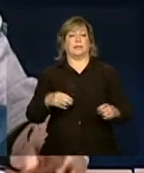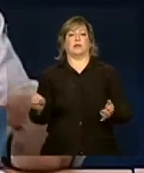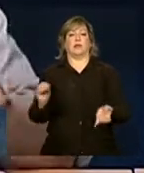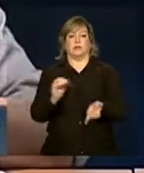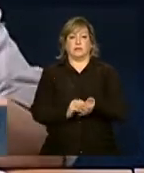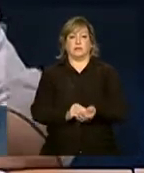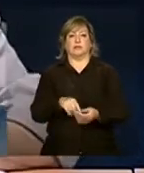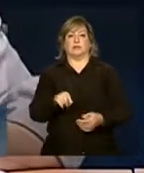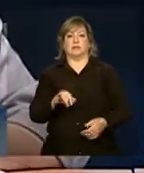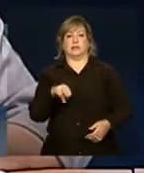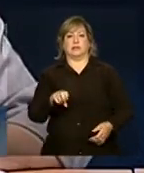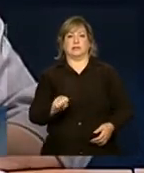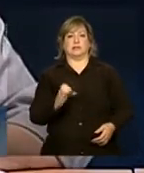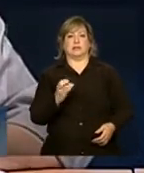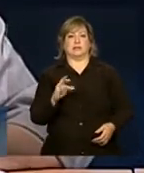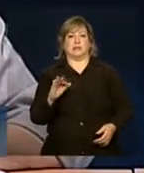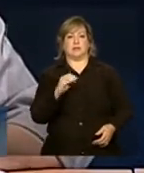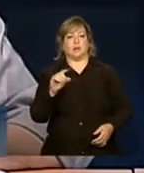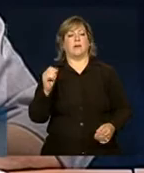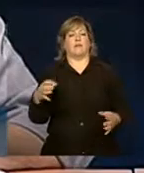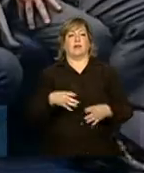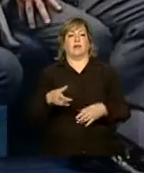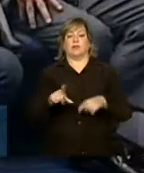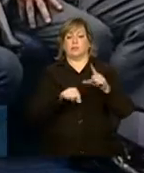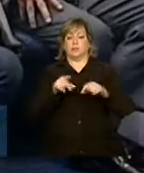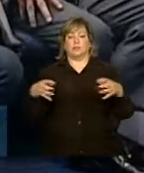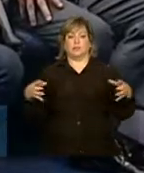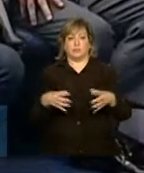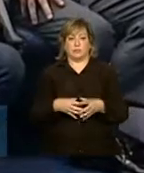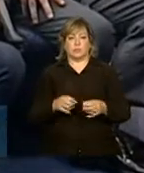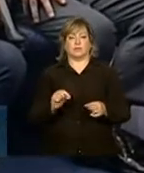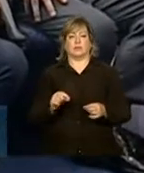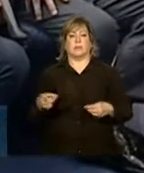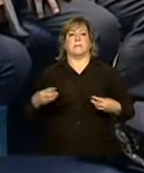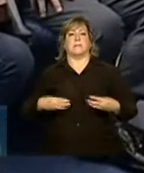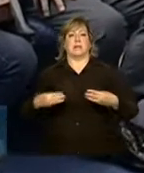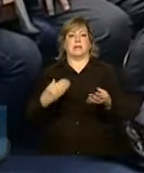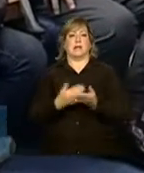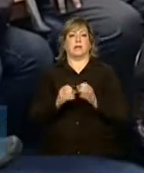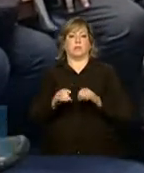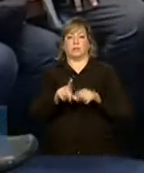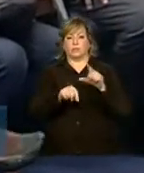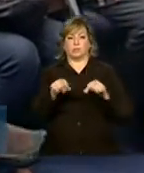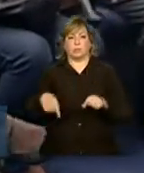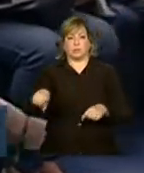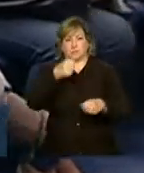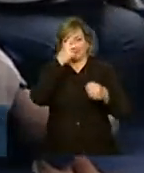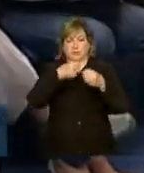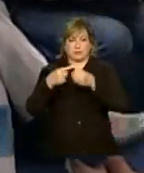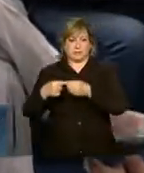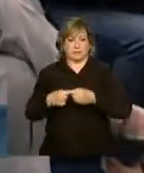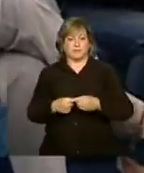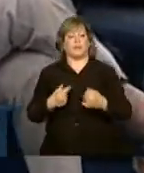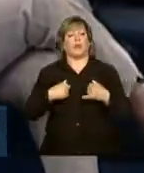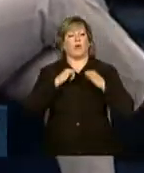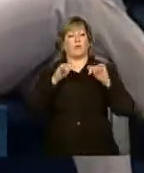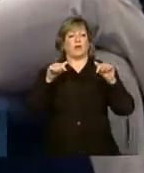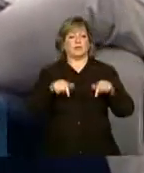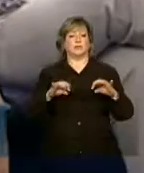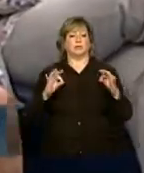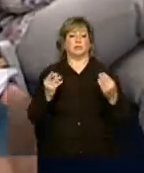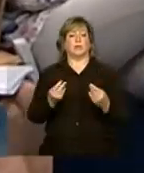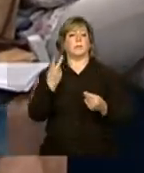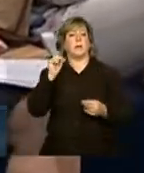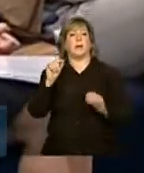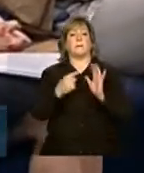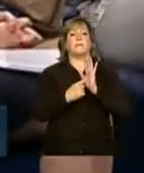inscrever e poder participar dessa seleção que está sendo feita através do Ministério da Educação eu digo isso tudo para